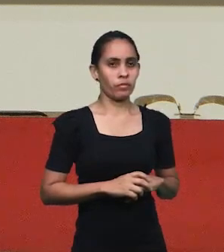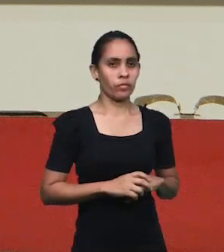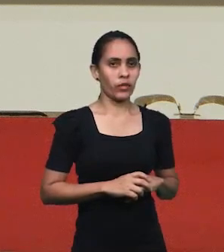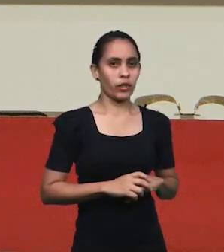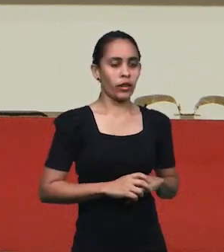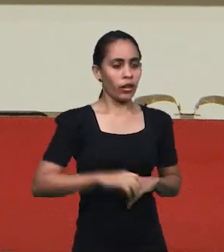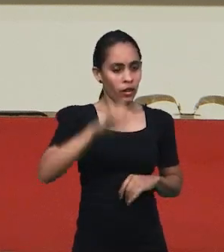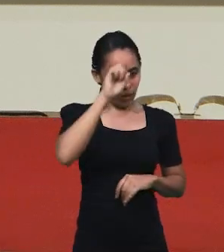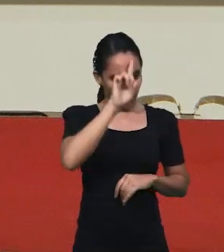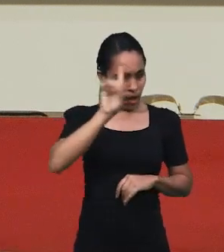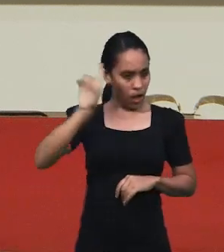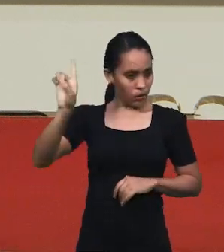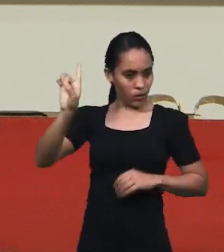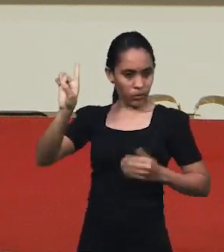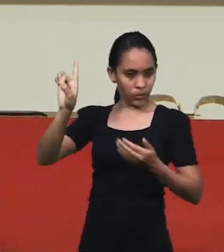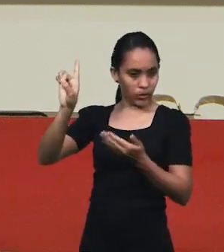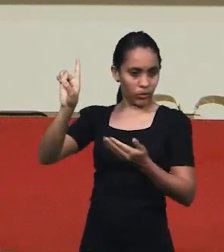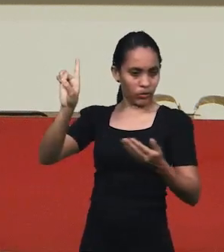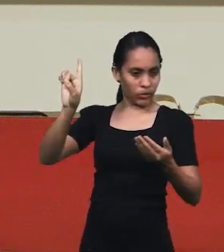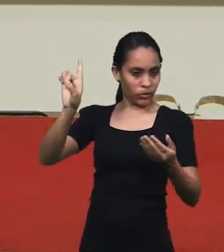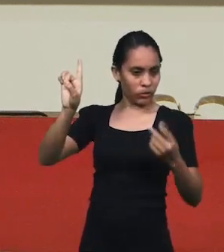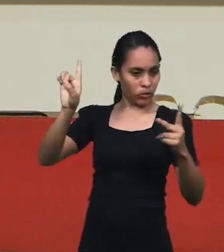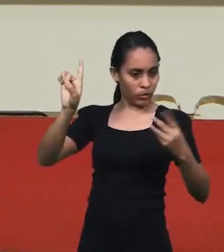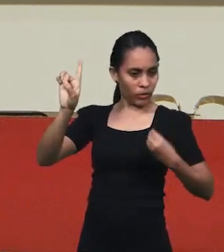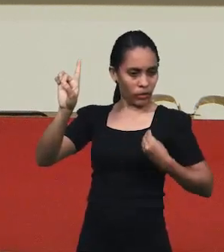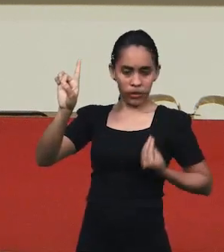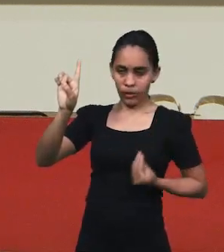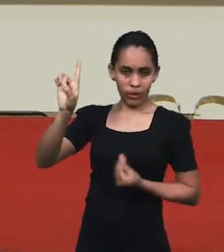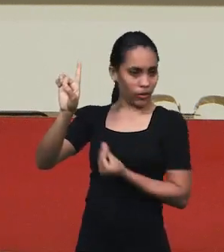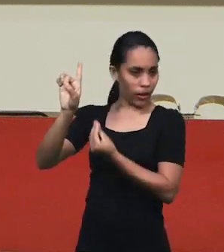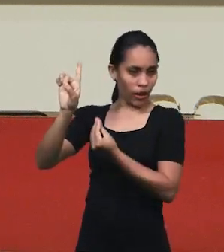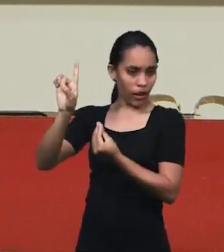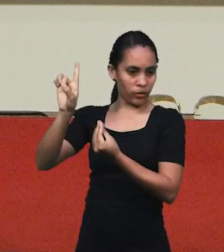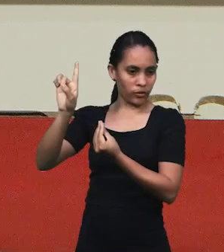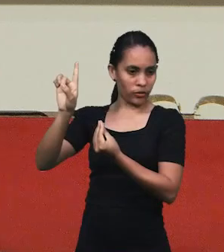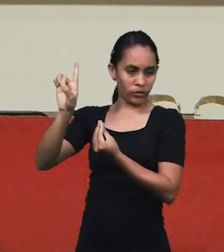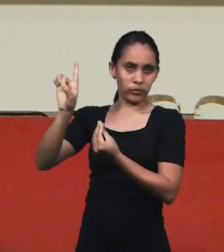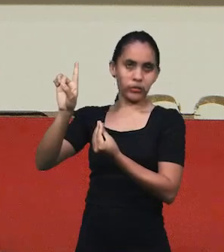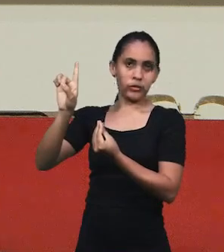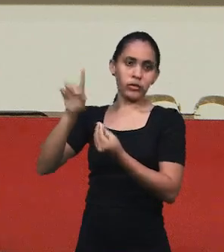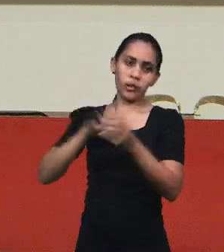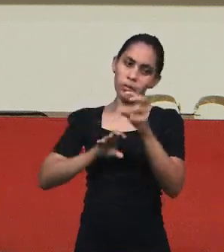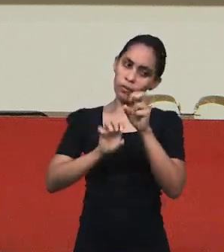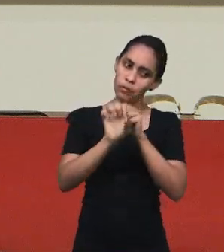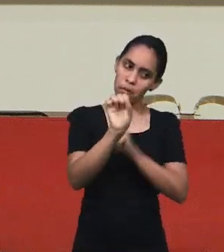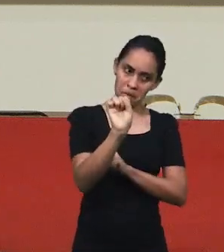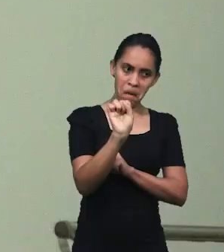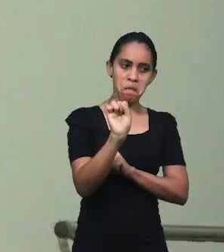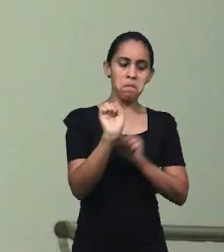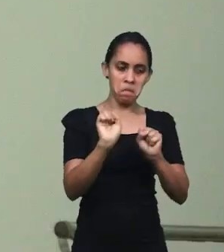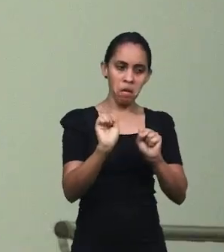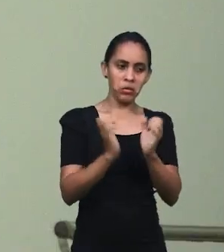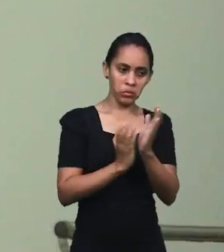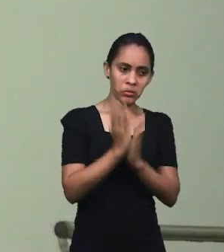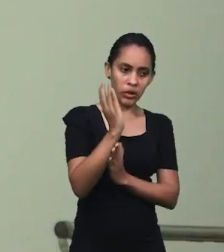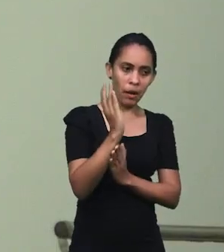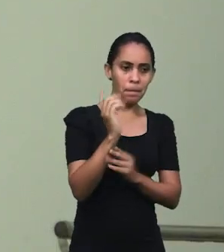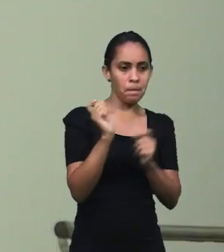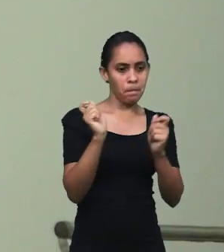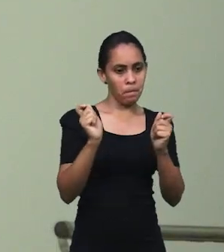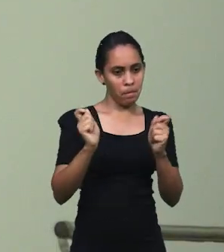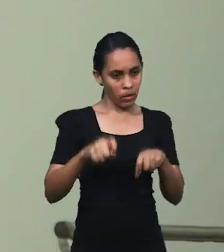pode amanhã se formar e começar a sua carreira, mas você pode escolher começar a sua carreira tendo Jesus ao seu